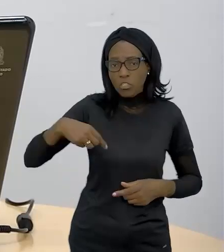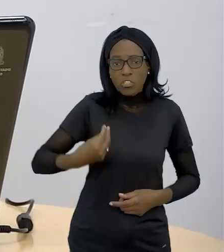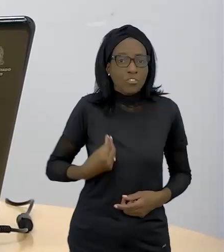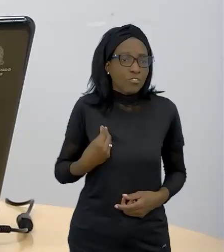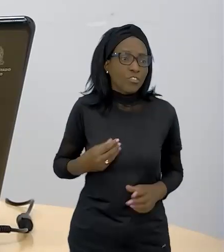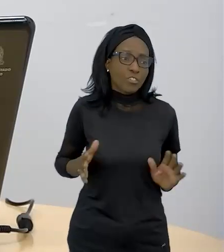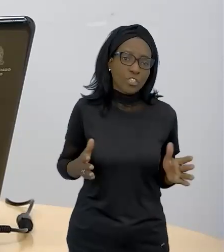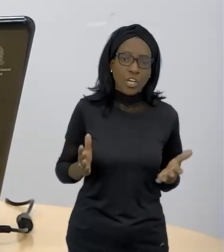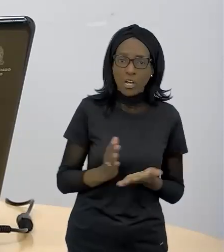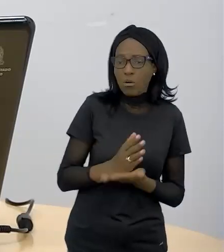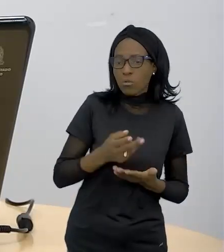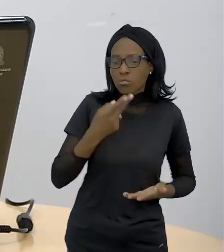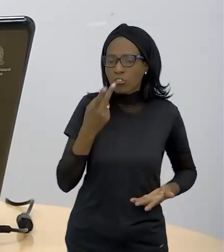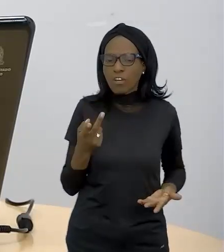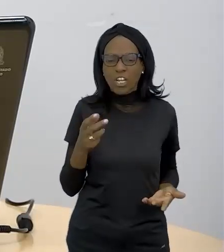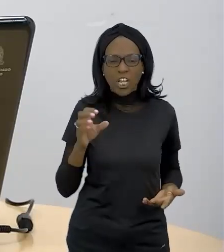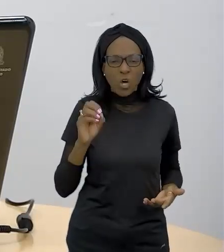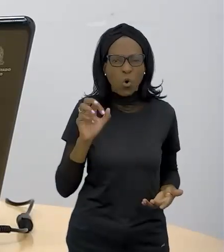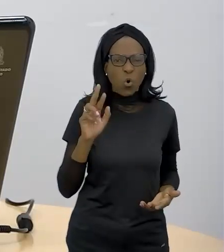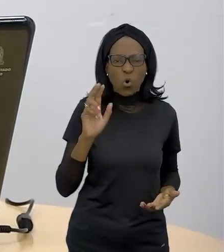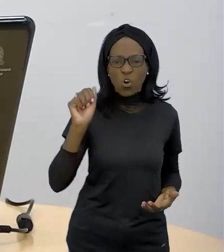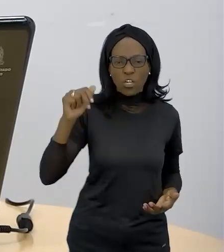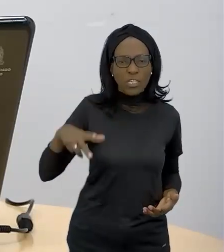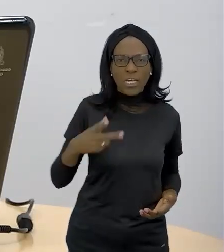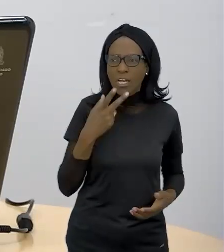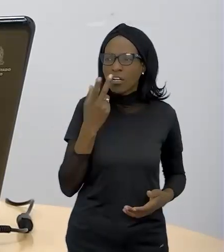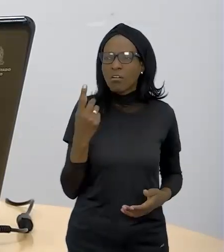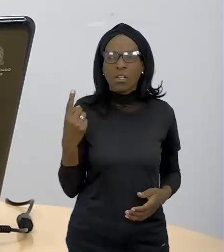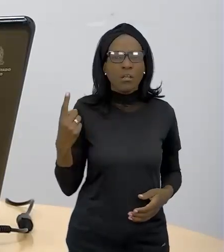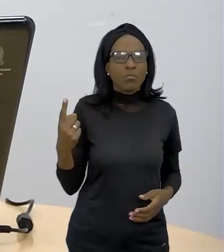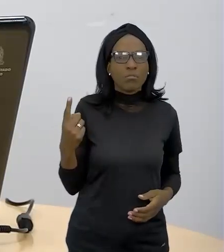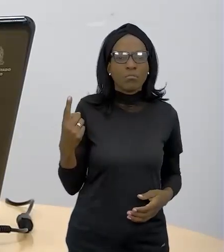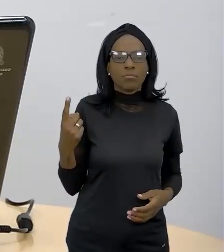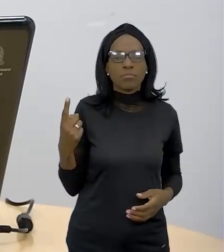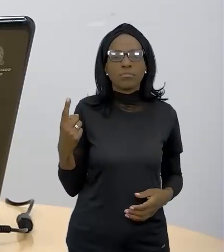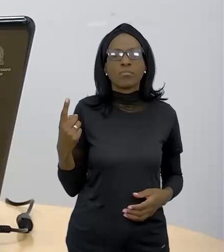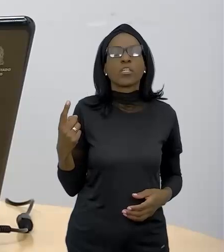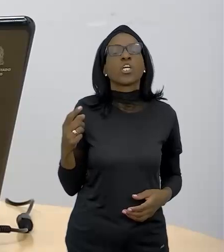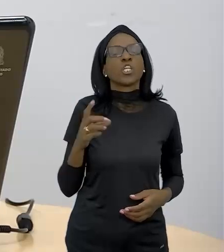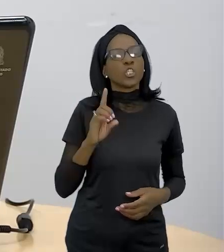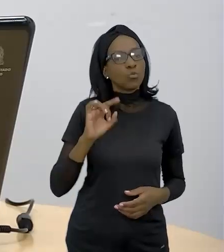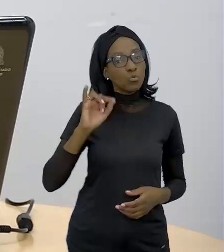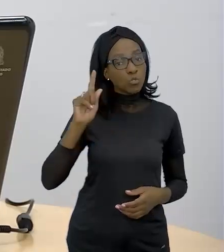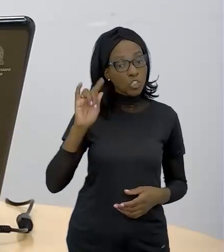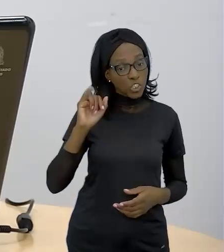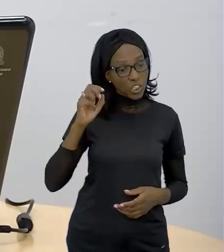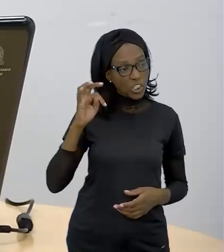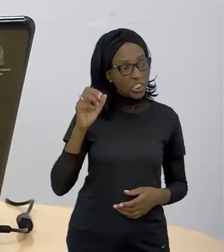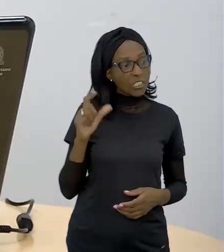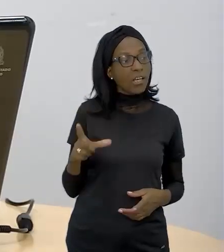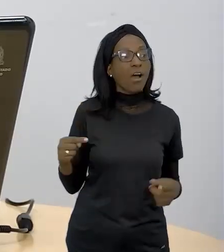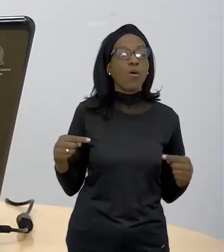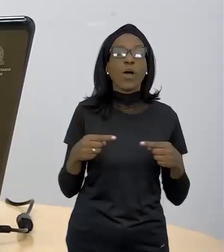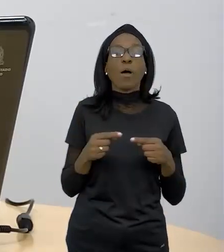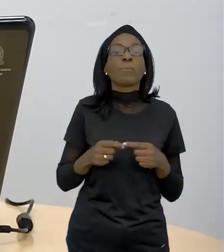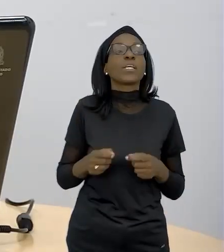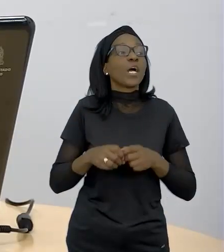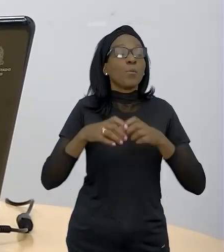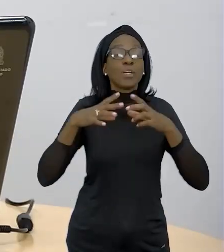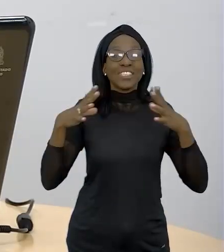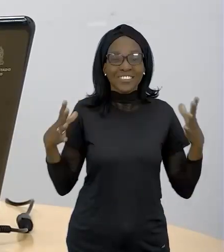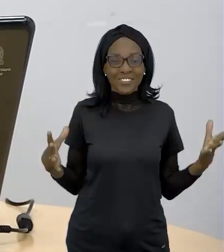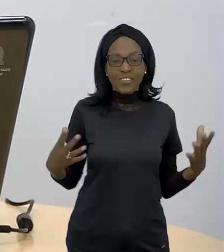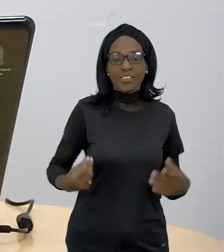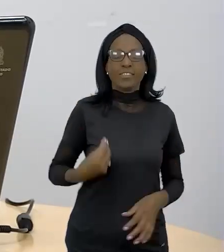e o Moran, né, uma situação em que o digital é uma expansão da nossa